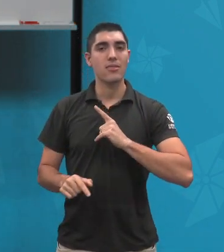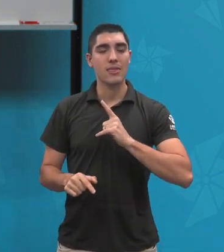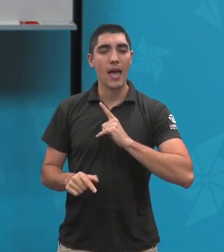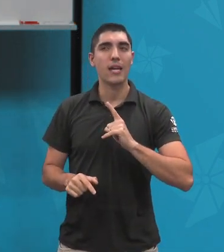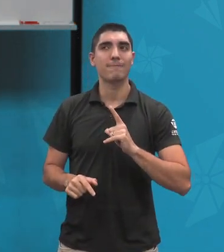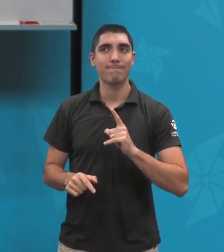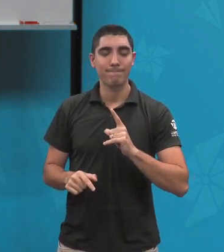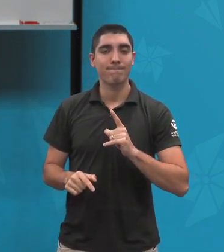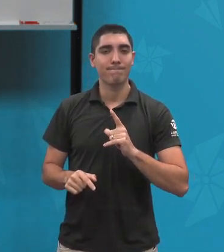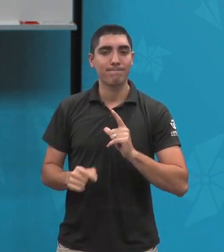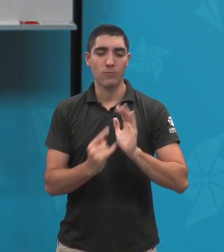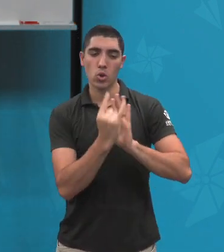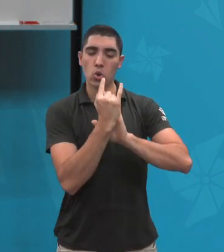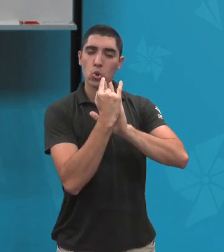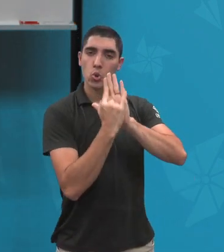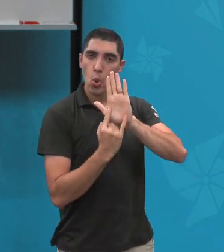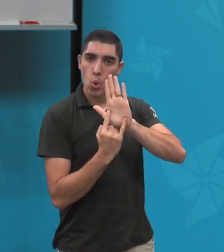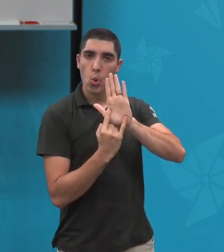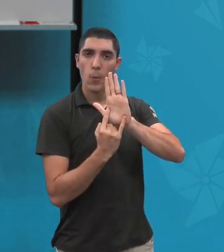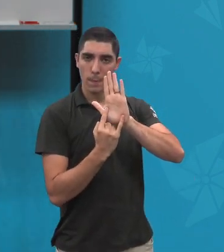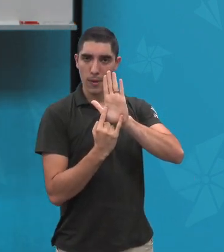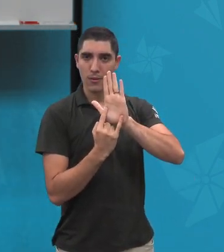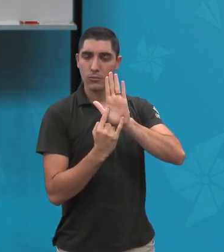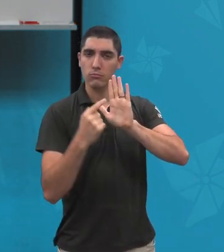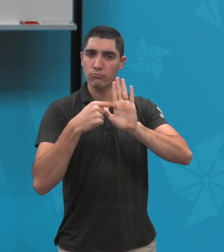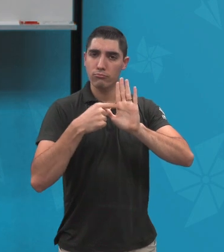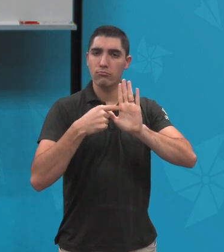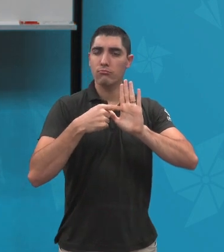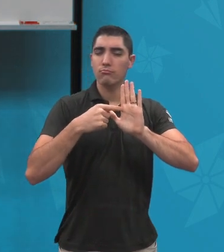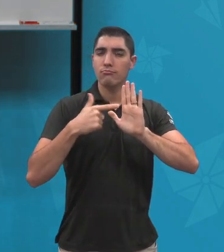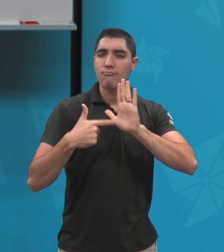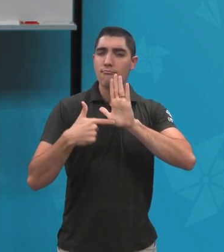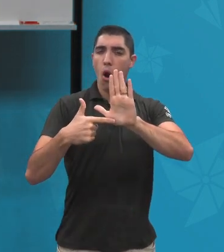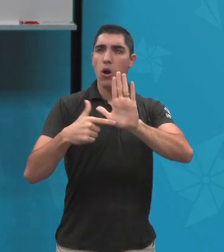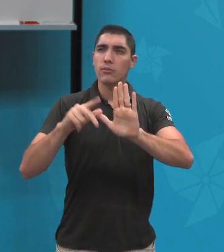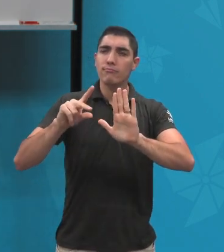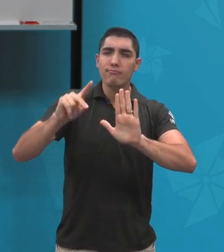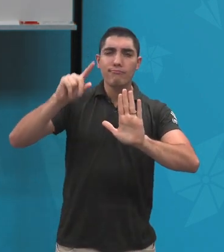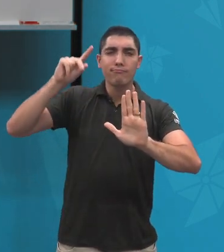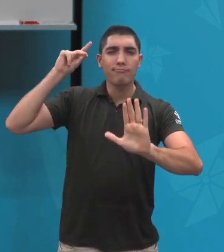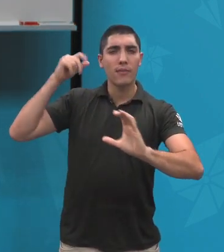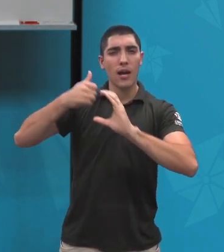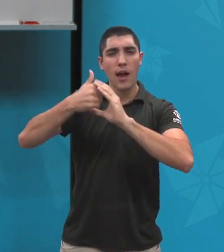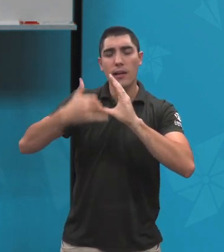marcas em vários documentos que a gente pode considerar.